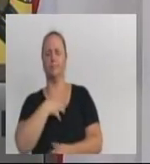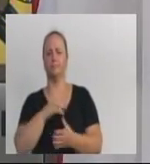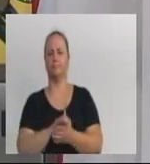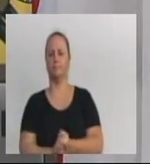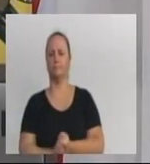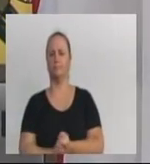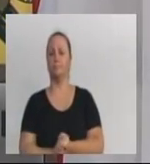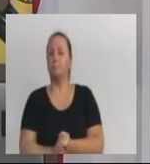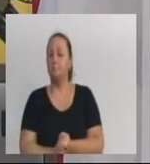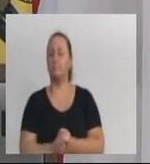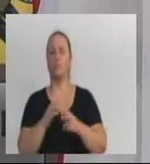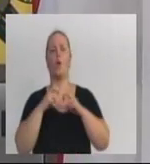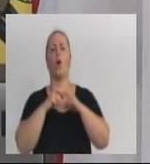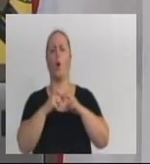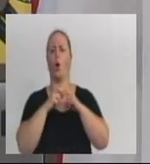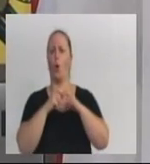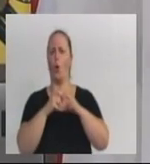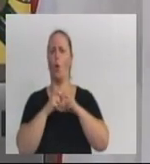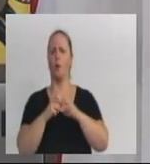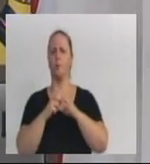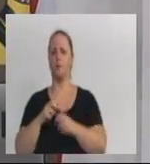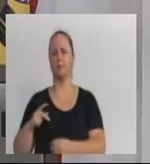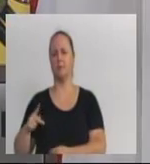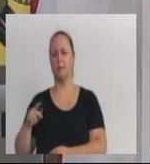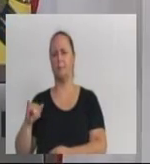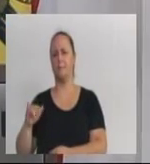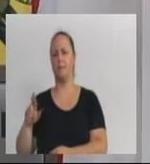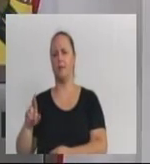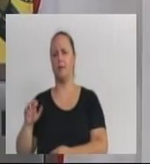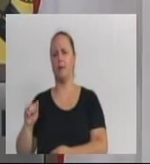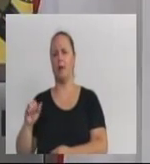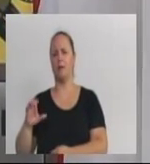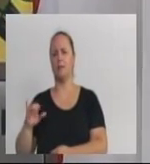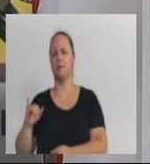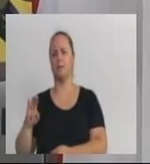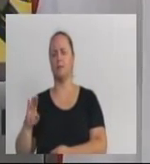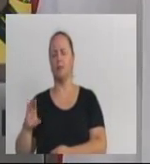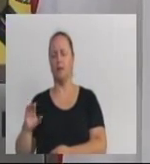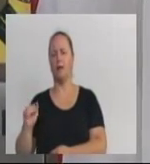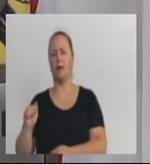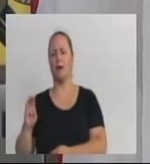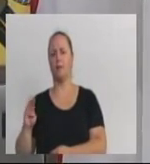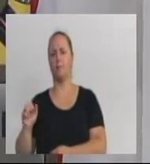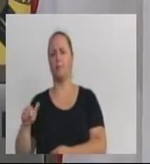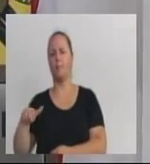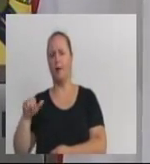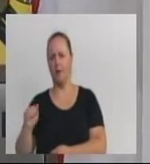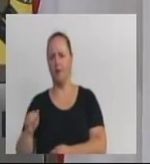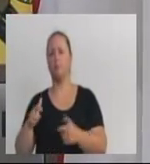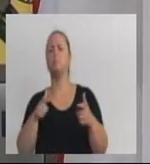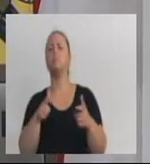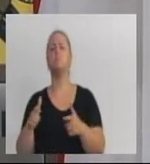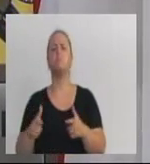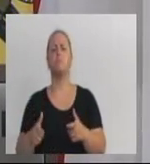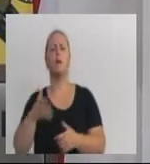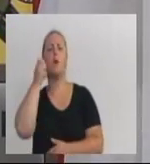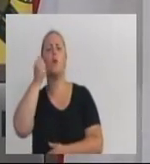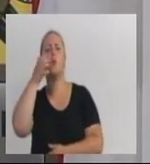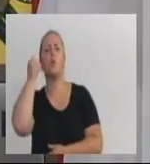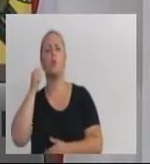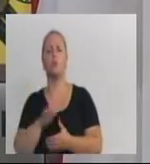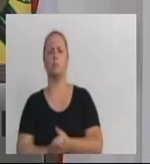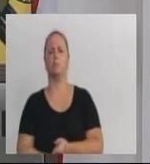para cá, daqui um pouco ela está buscando o seu resultado positivo, e a Piracicabana irá para onde? Vai para Piracicaba, para Manaus,